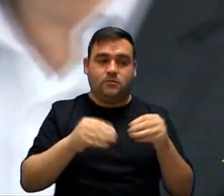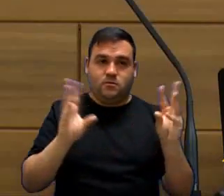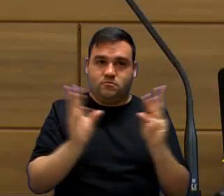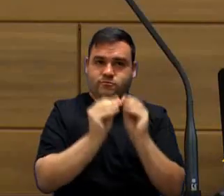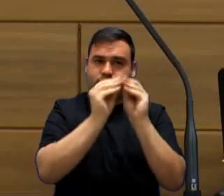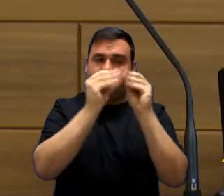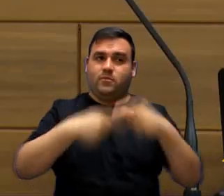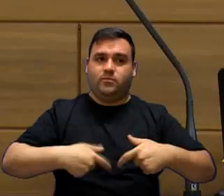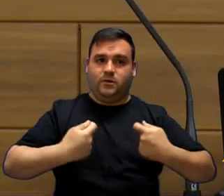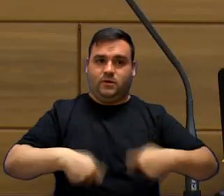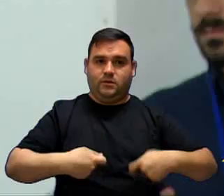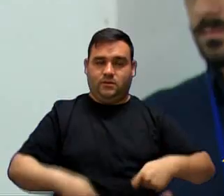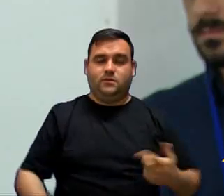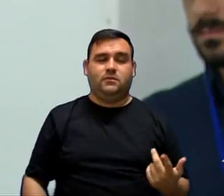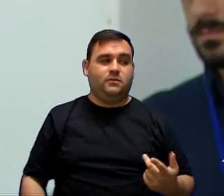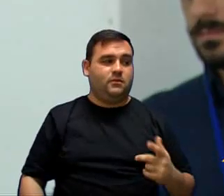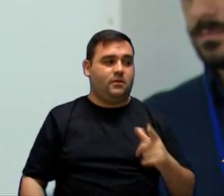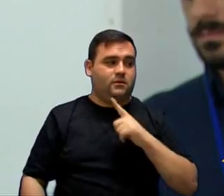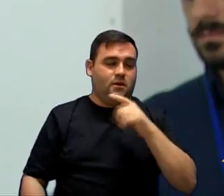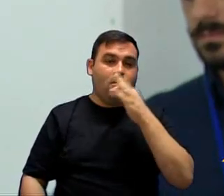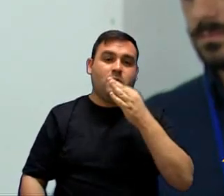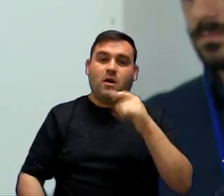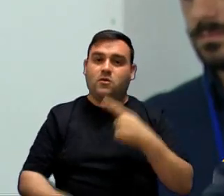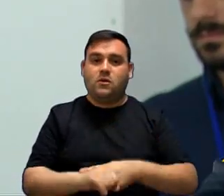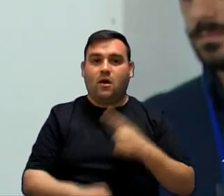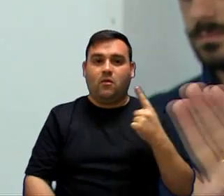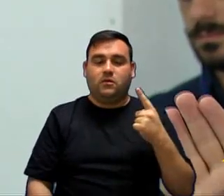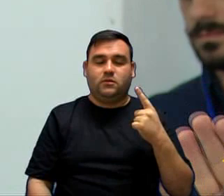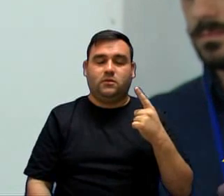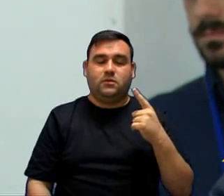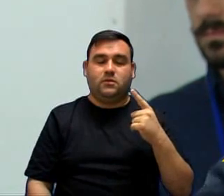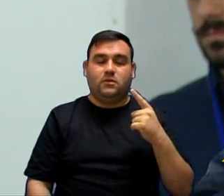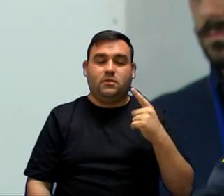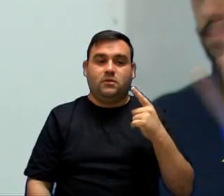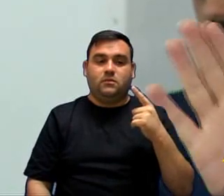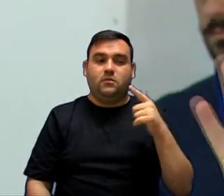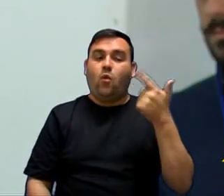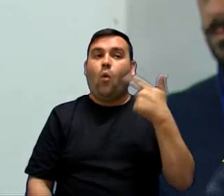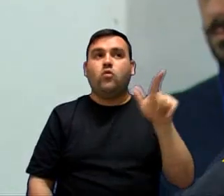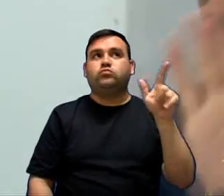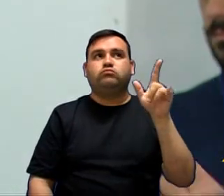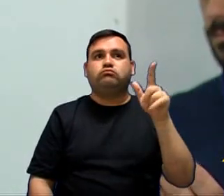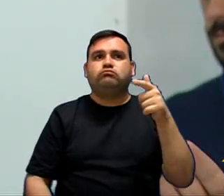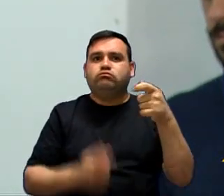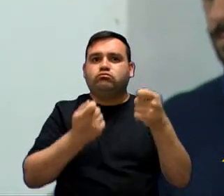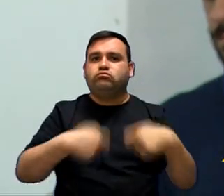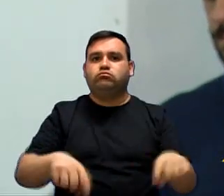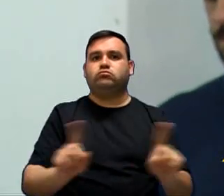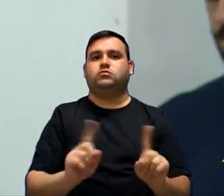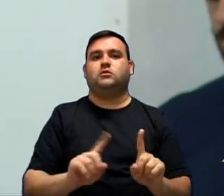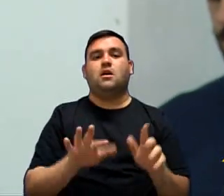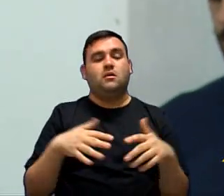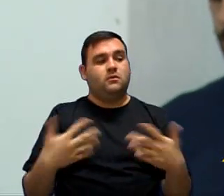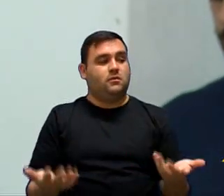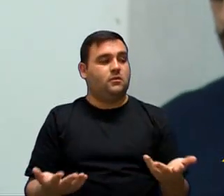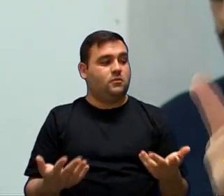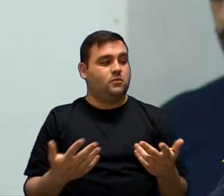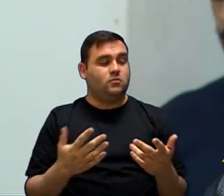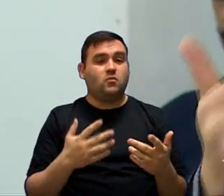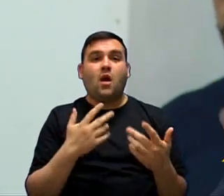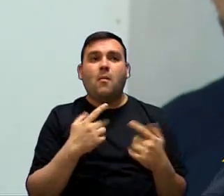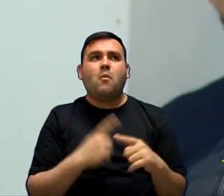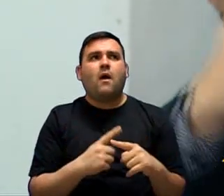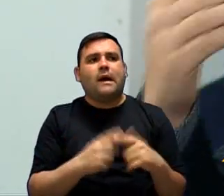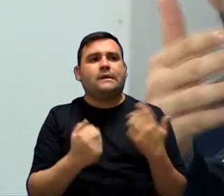ter os pareceres na hora. Em outra ocasião, não há necessidade. Então, não tem por que